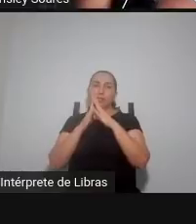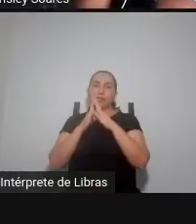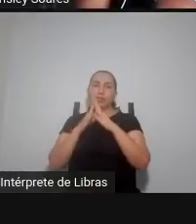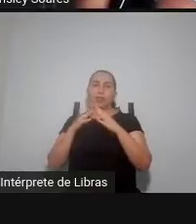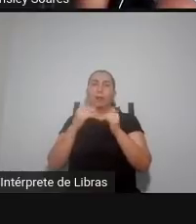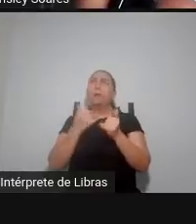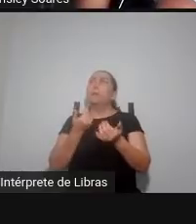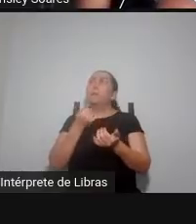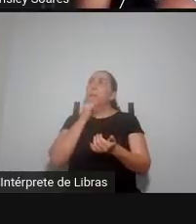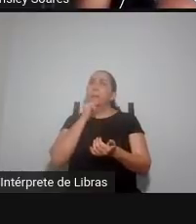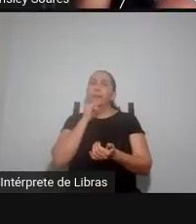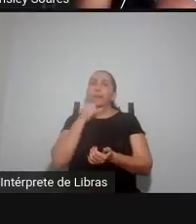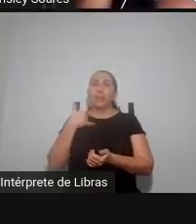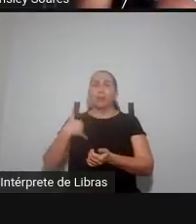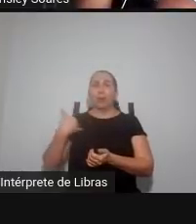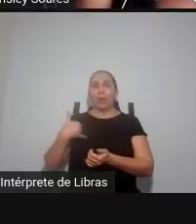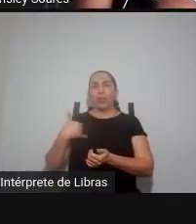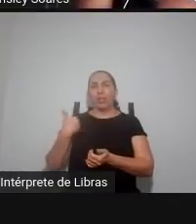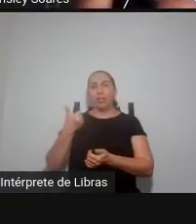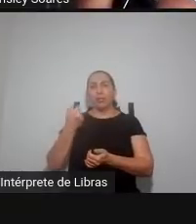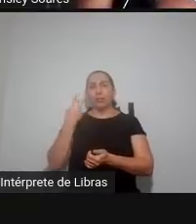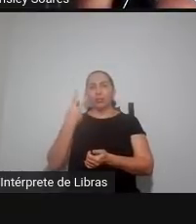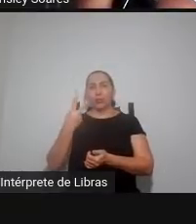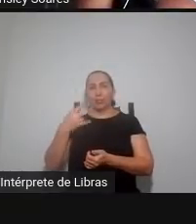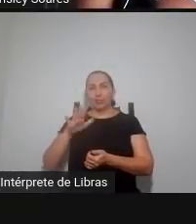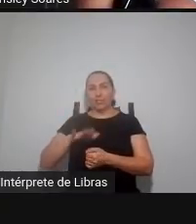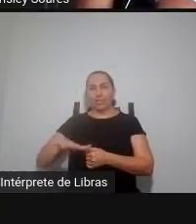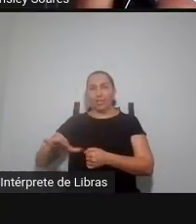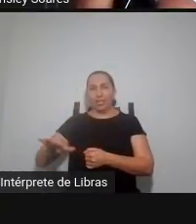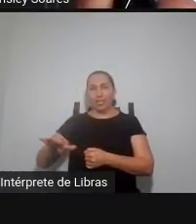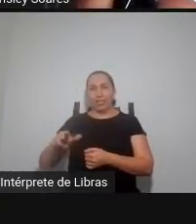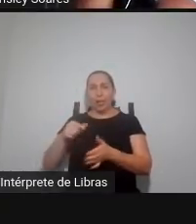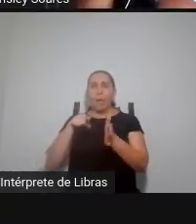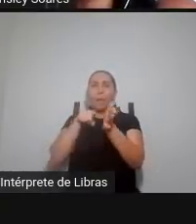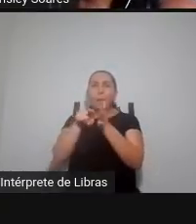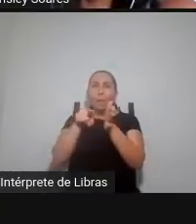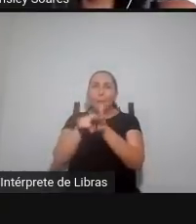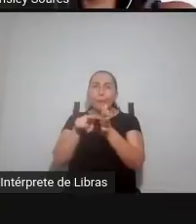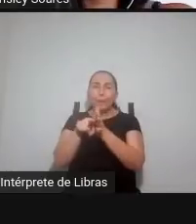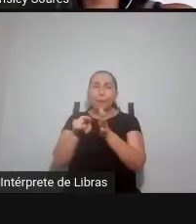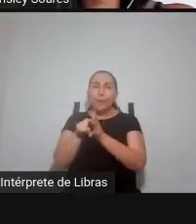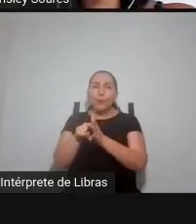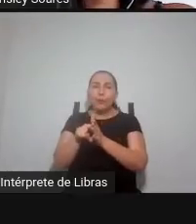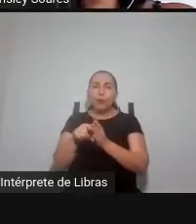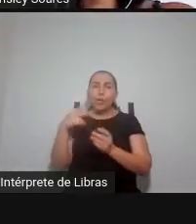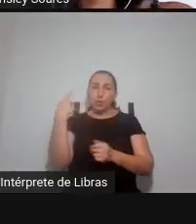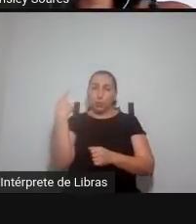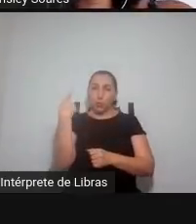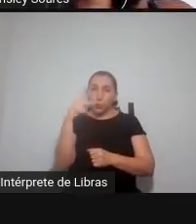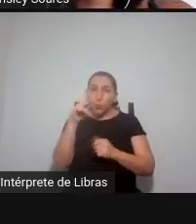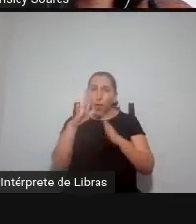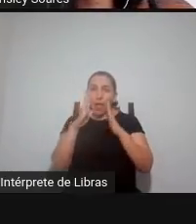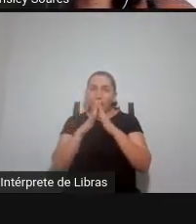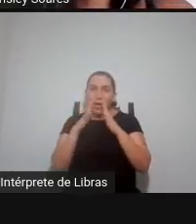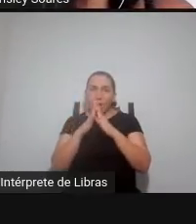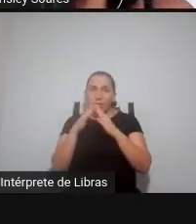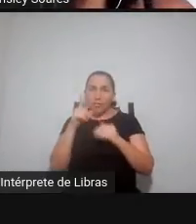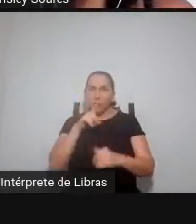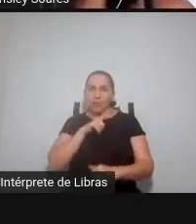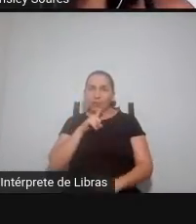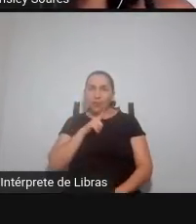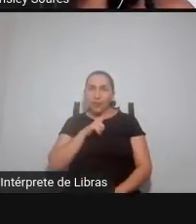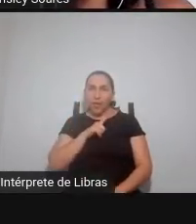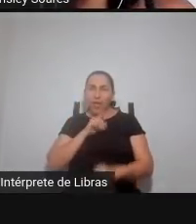2 anos, falou assim para o outro no Meet: na sua casa tem corona? Aí o menino falou do outro lado,